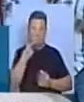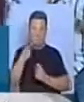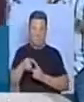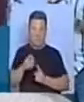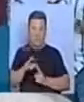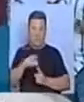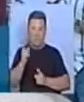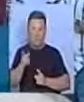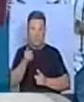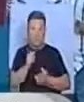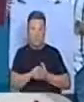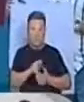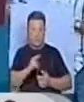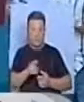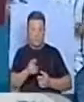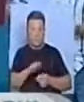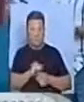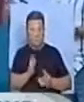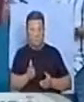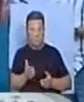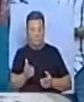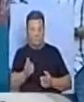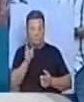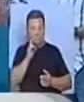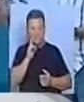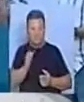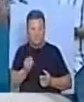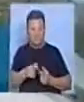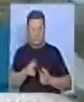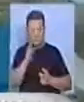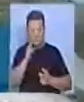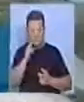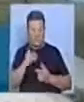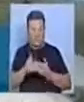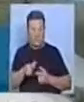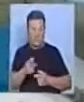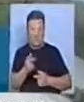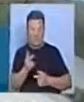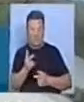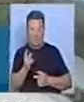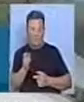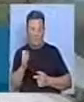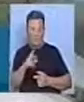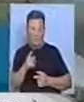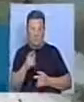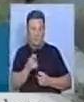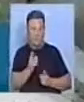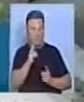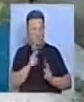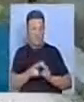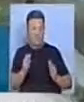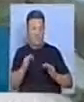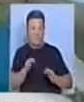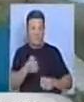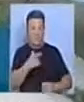em qualquer ponto do país e, portanto, é importante, é fundamental para Vila Nova de Cerveira que haja um evento. Aliás, nós costumamos